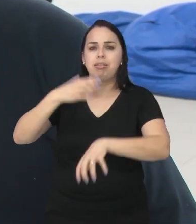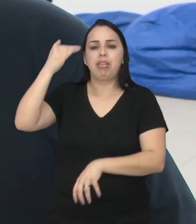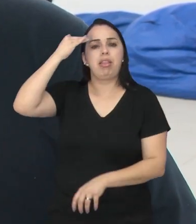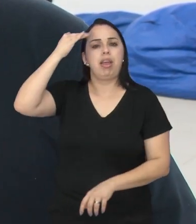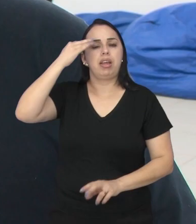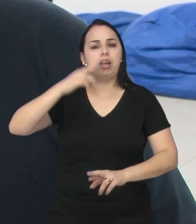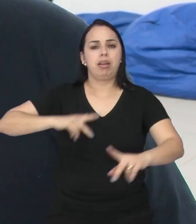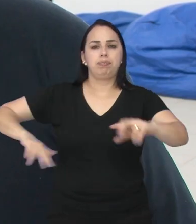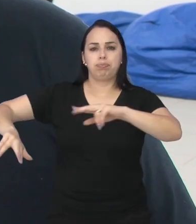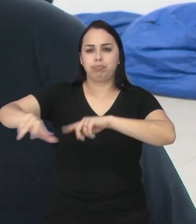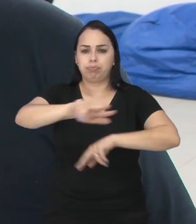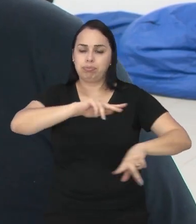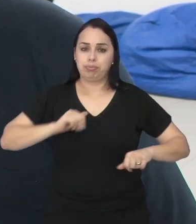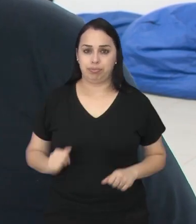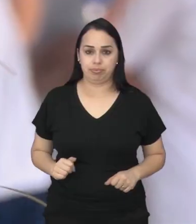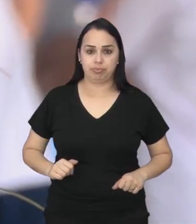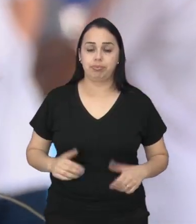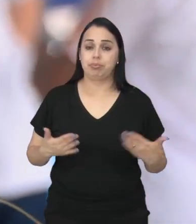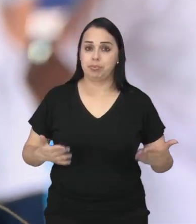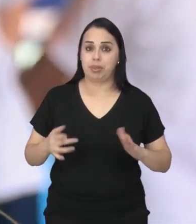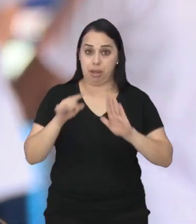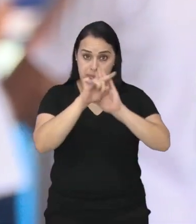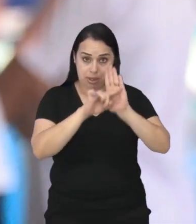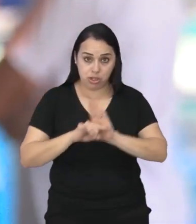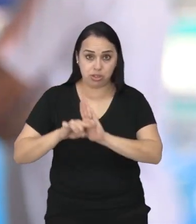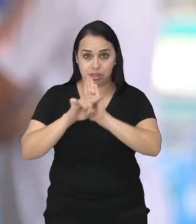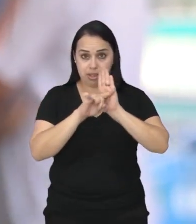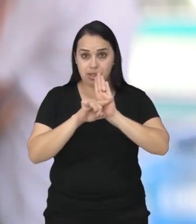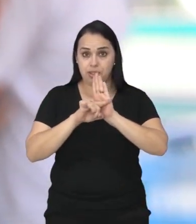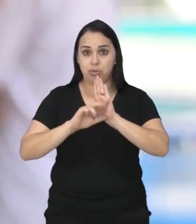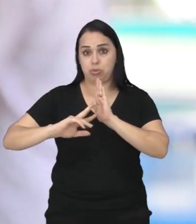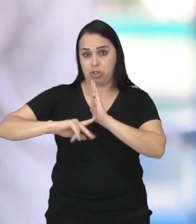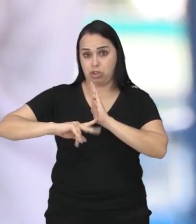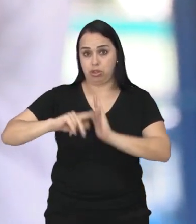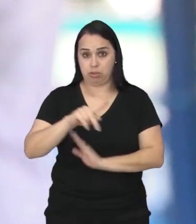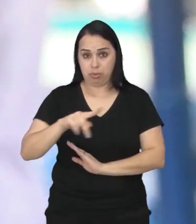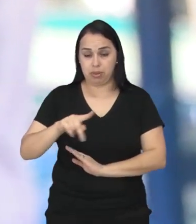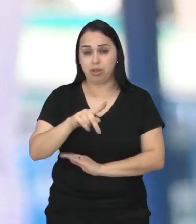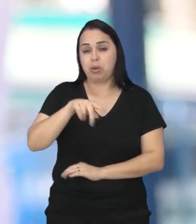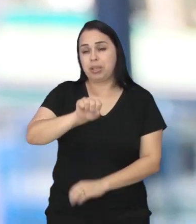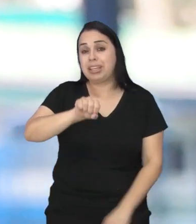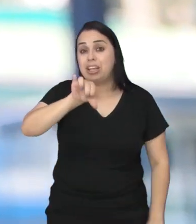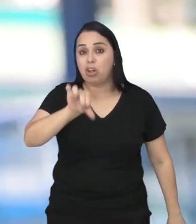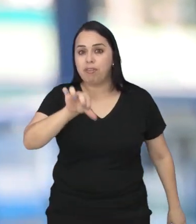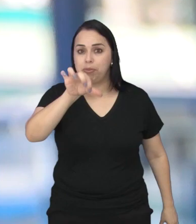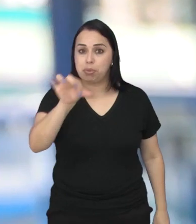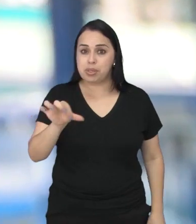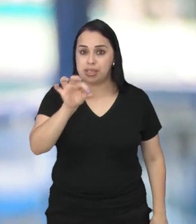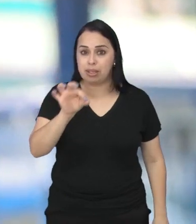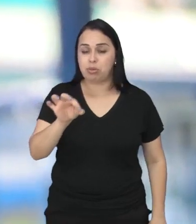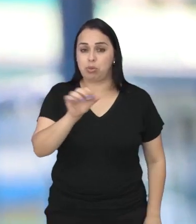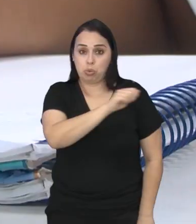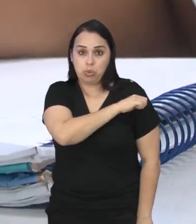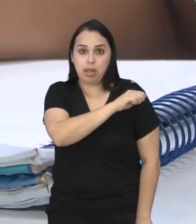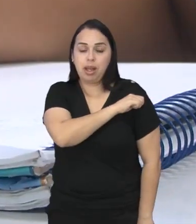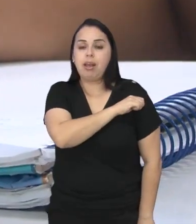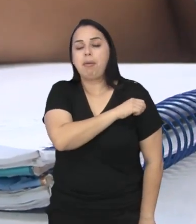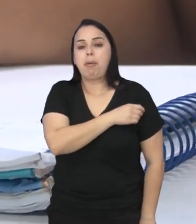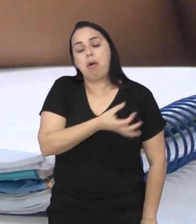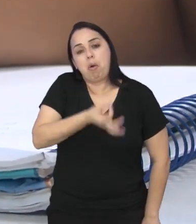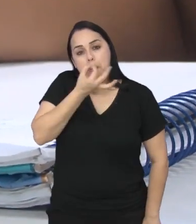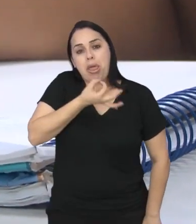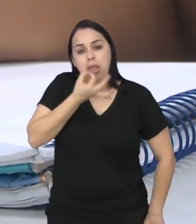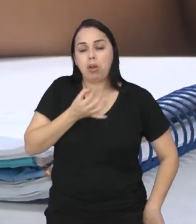entender a diferença do outro, da diversidade. Ainda segundo a pesquisa da APOESP, 89% dos estudantes